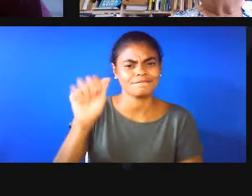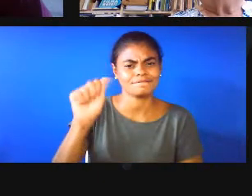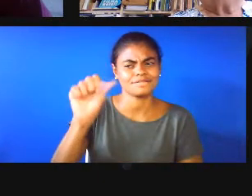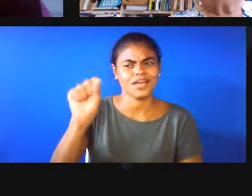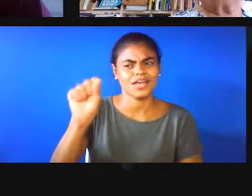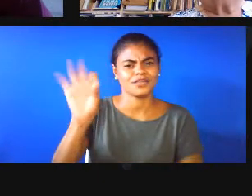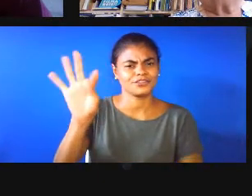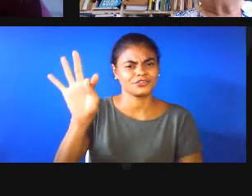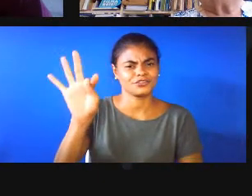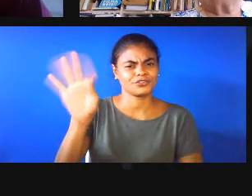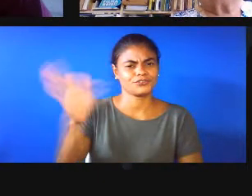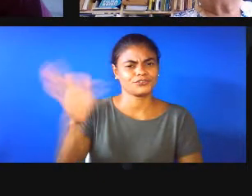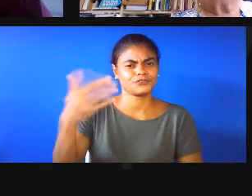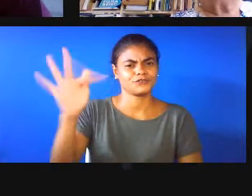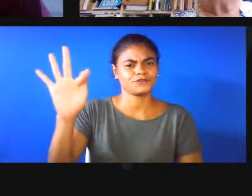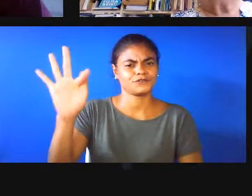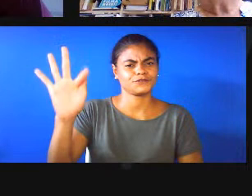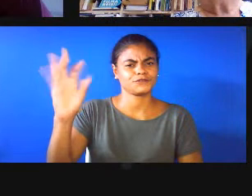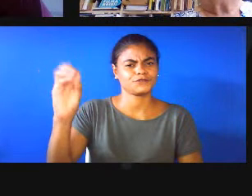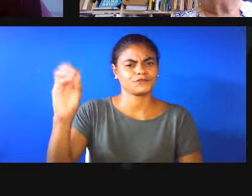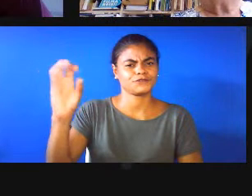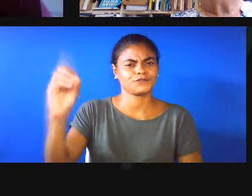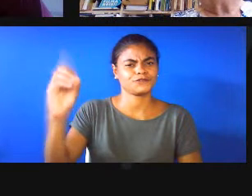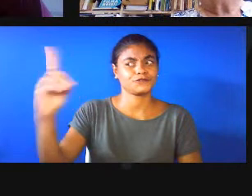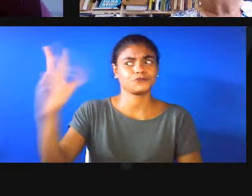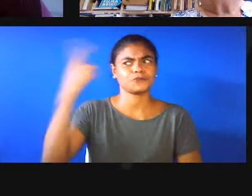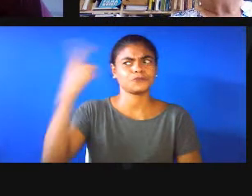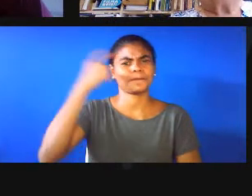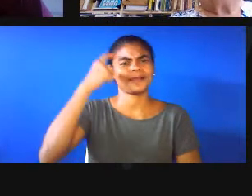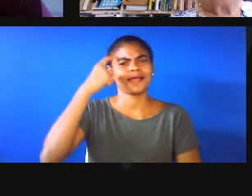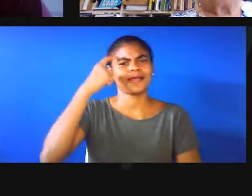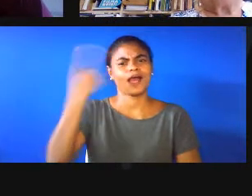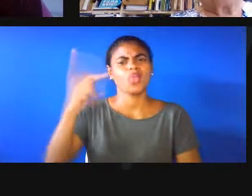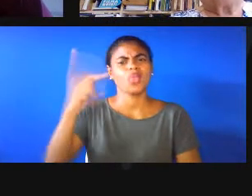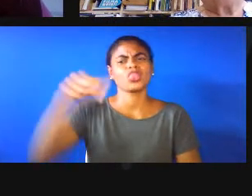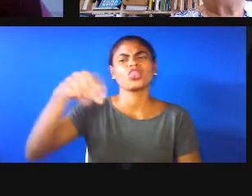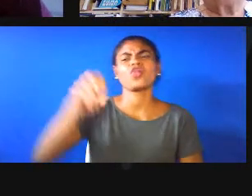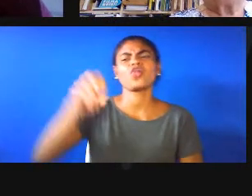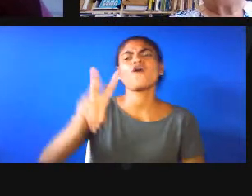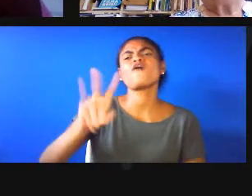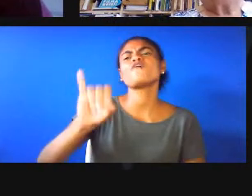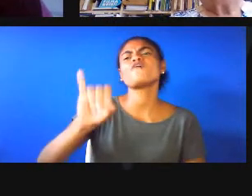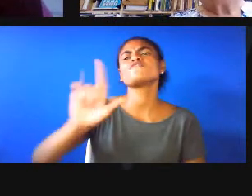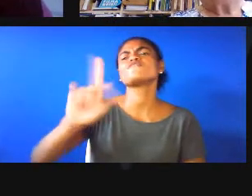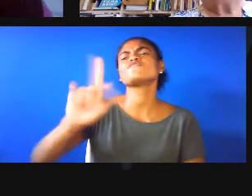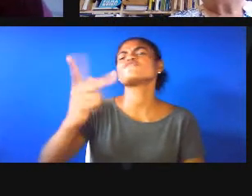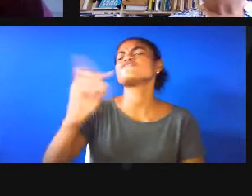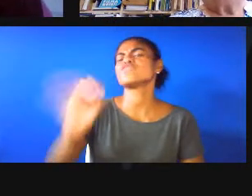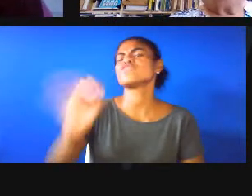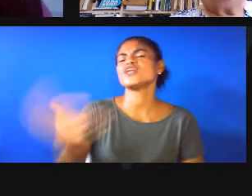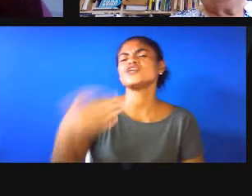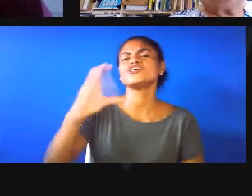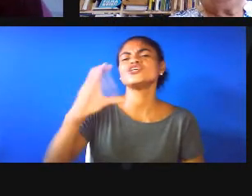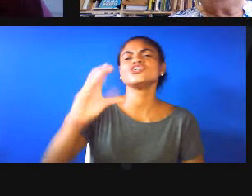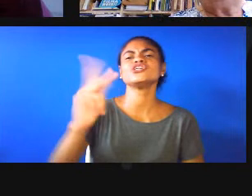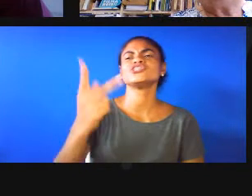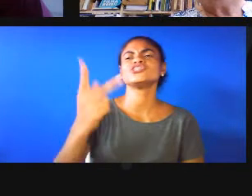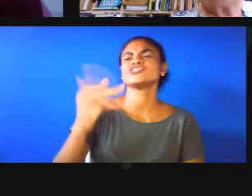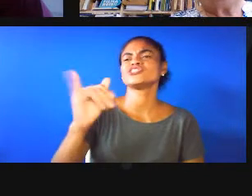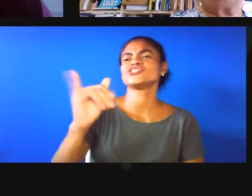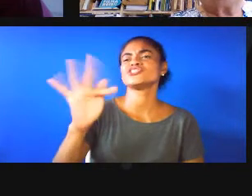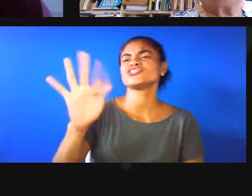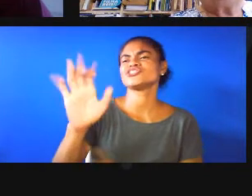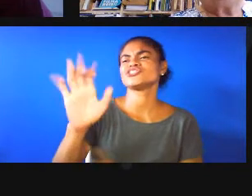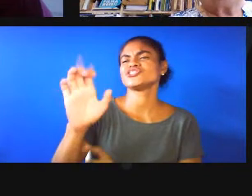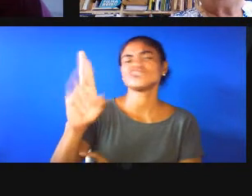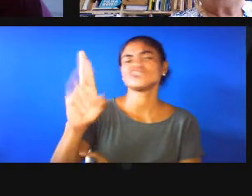de o novilho que está nascendo o chifre, né? Então, são expressões assim, bem, bem familiares,